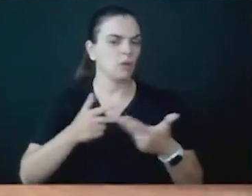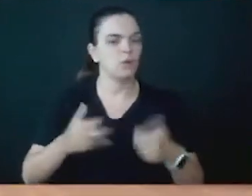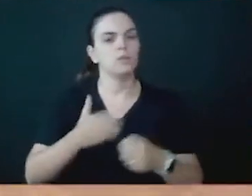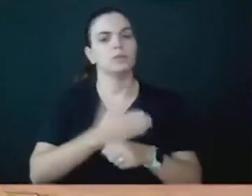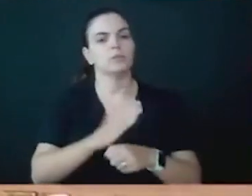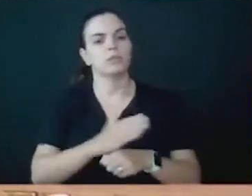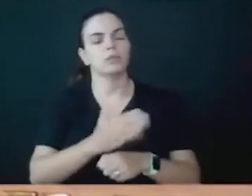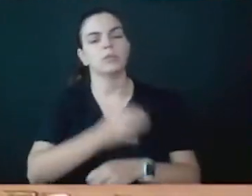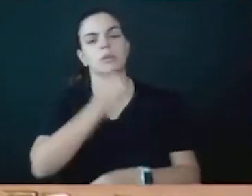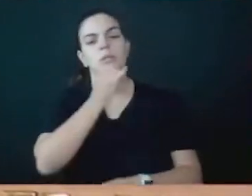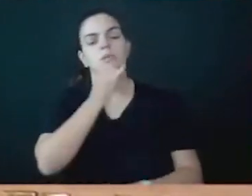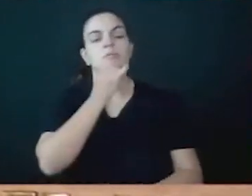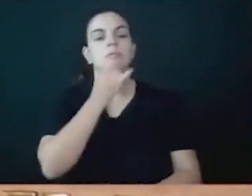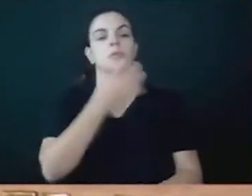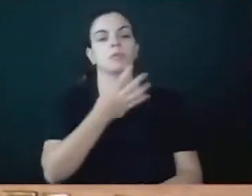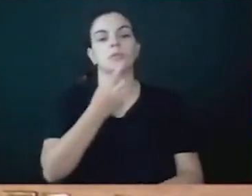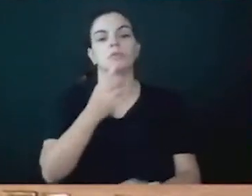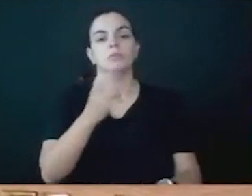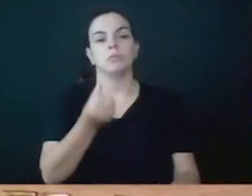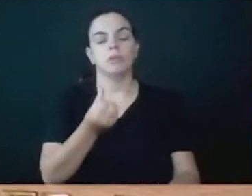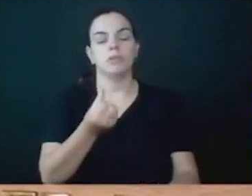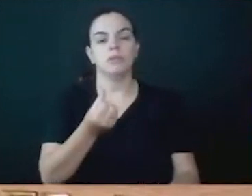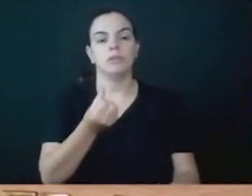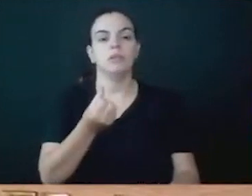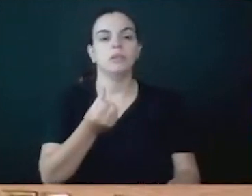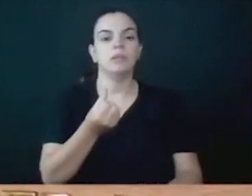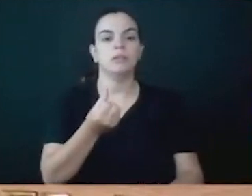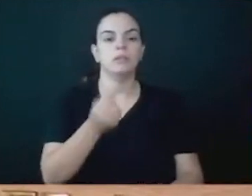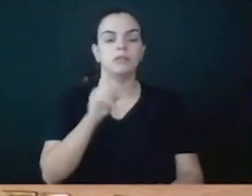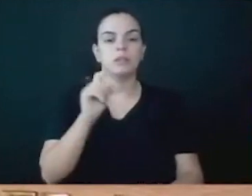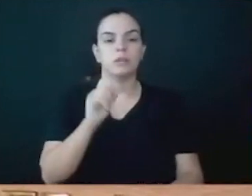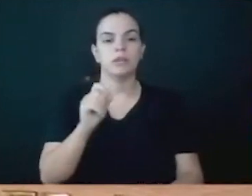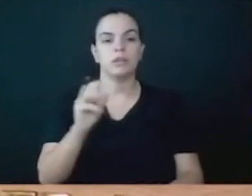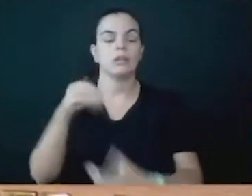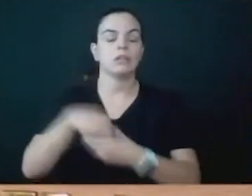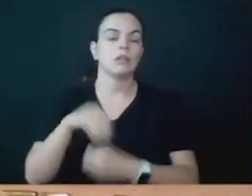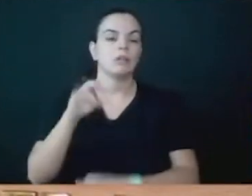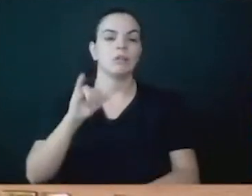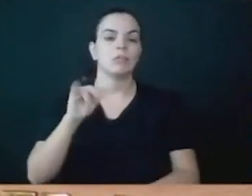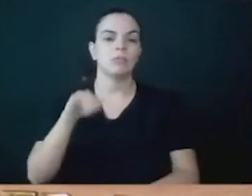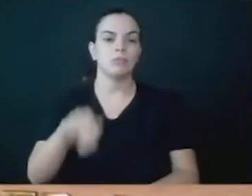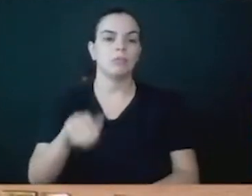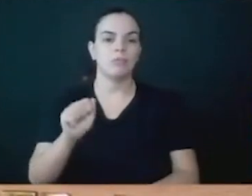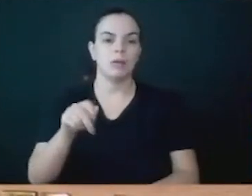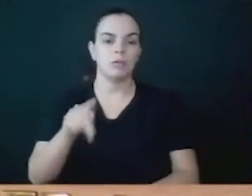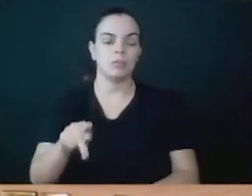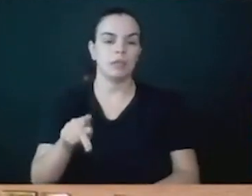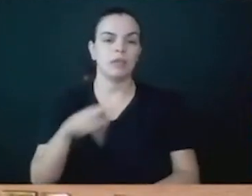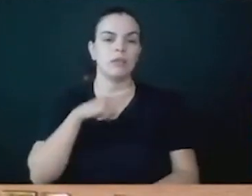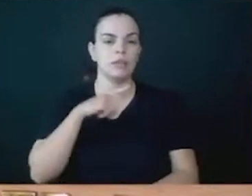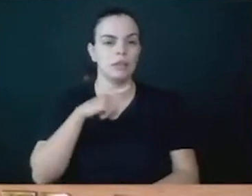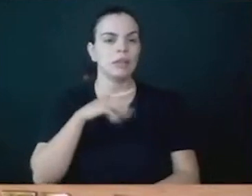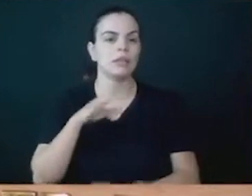próprio 156. Dentro do IMAP, nós temos algumas análises, dentro